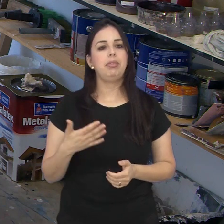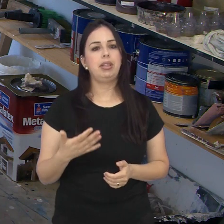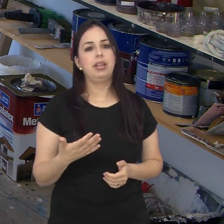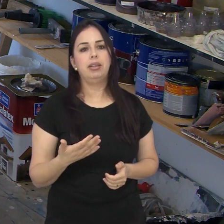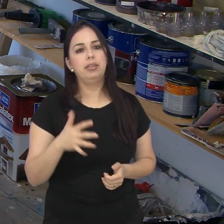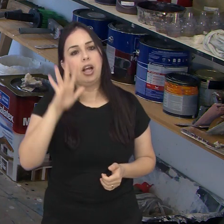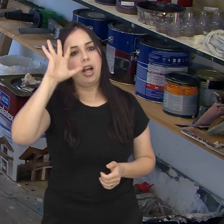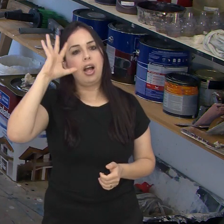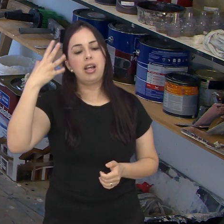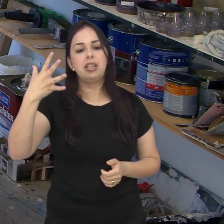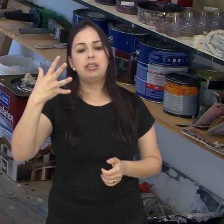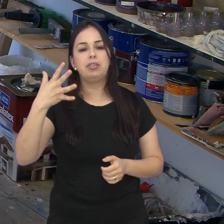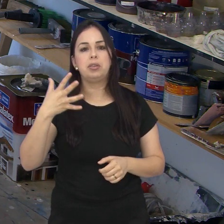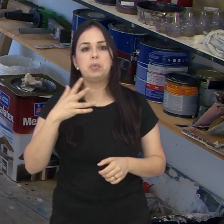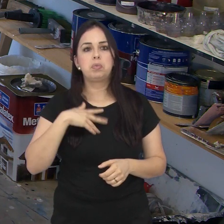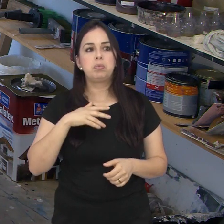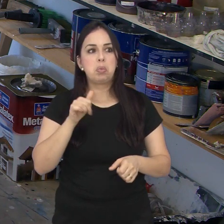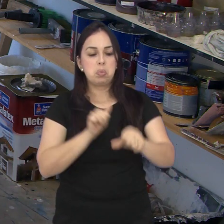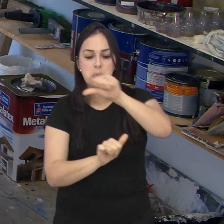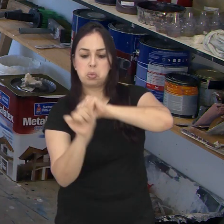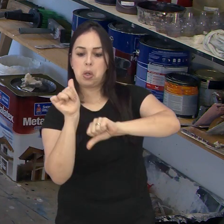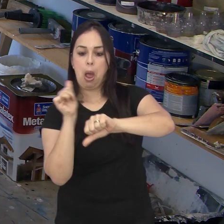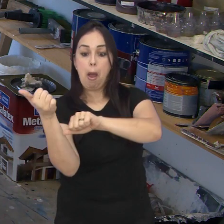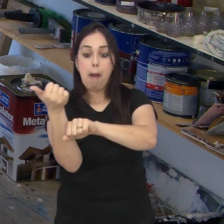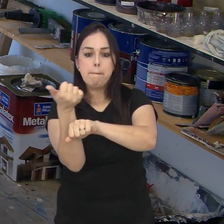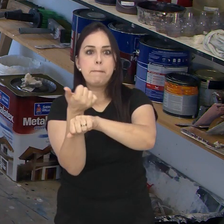resolveu transformar assim em profissão?